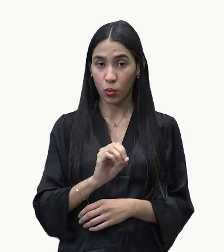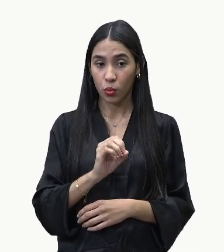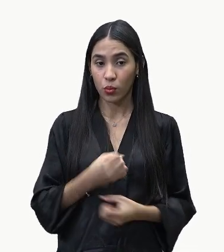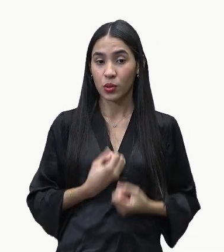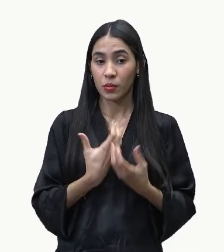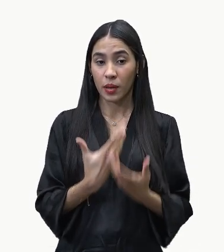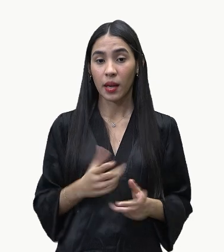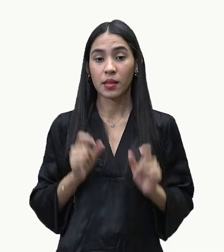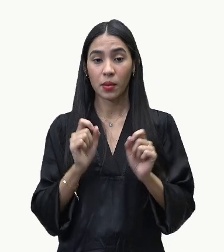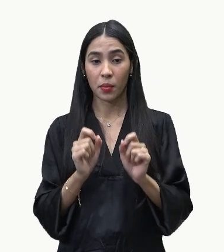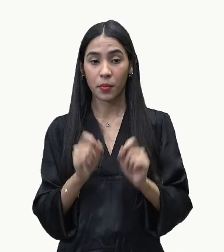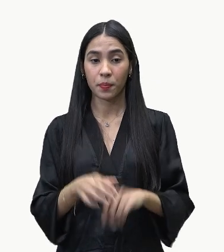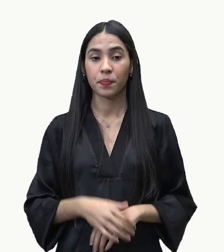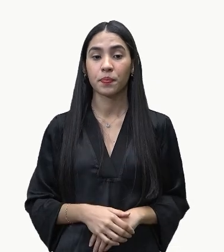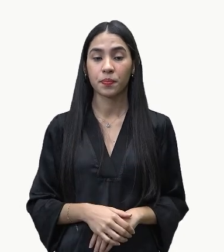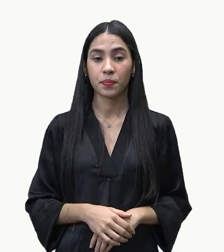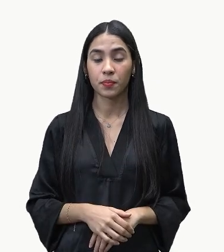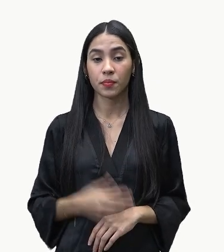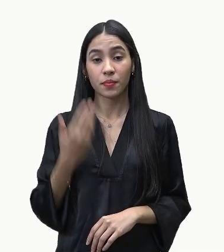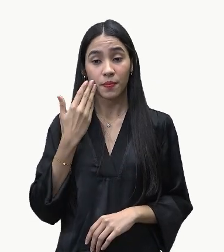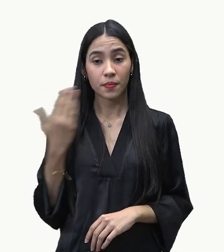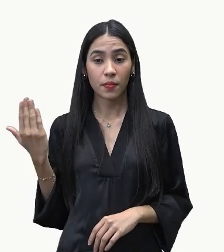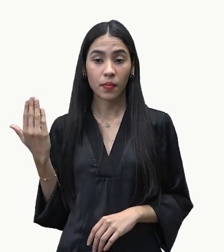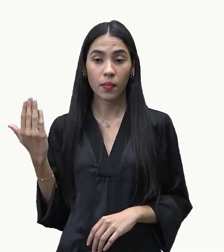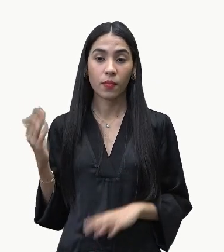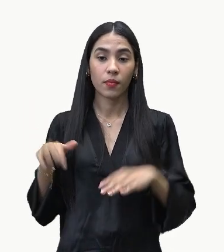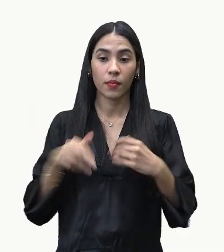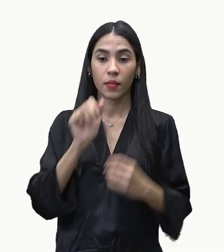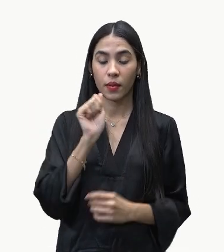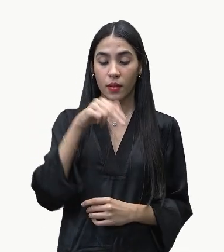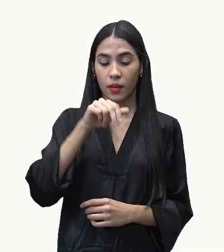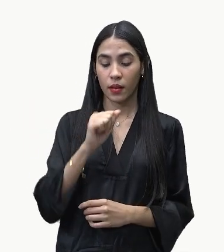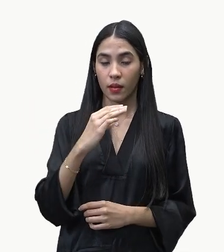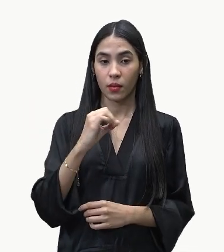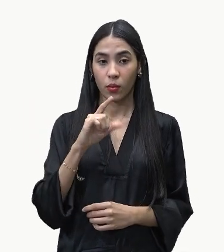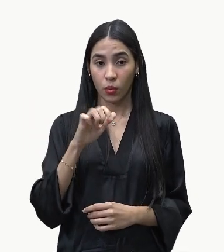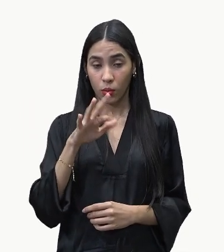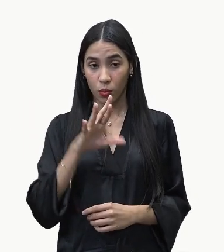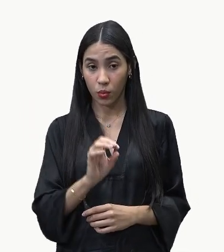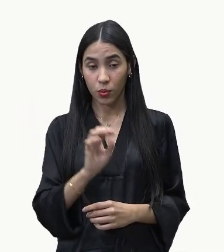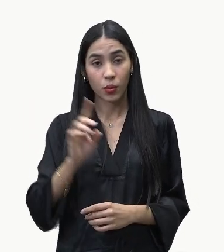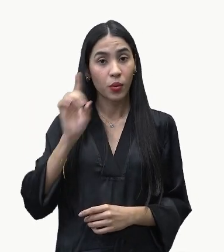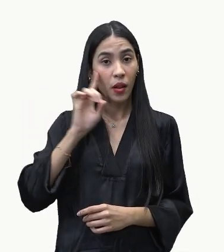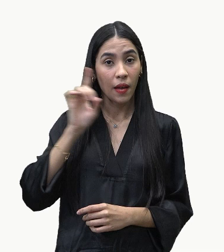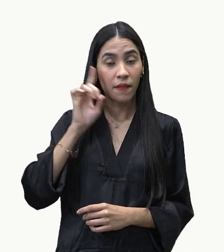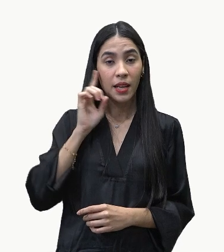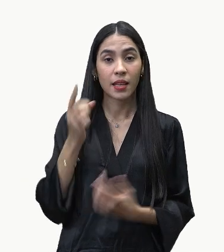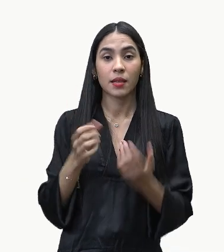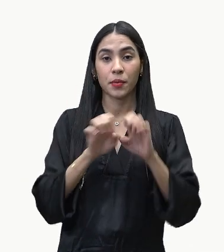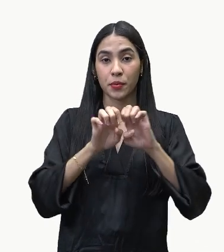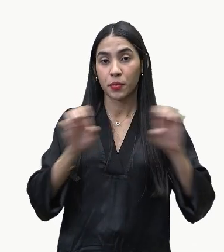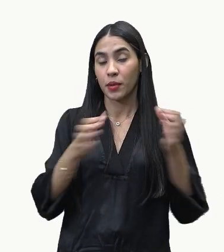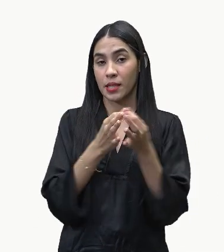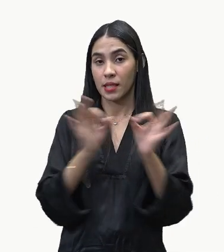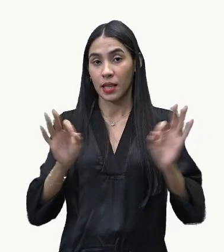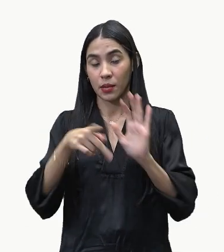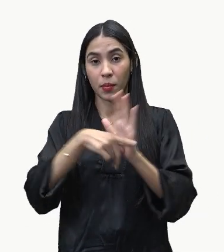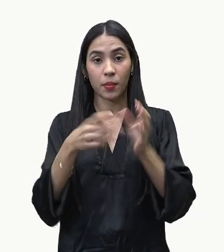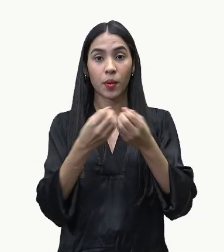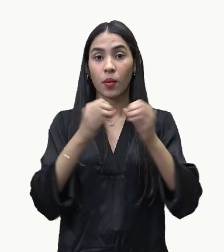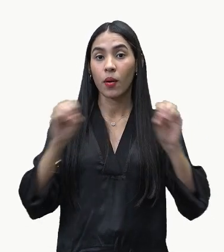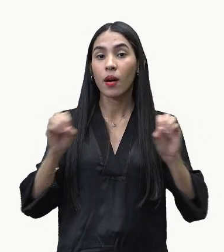tá bom? E aí, tem-se o anacoluto toda vez que a estrutura sintática de uma oração